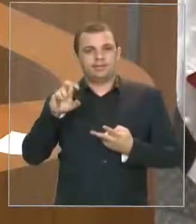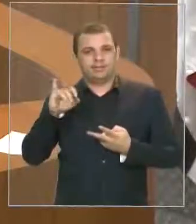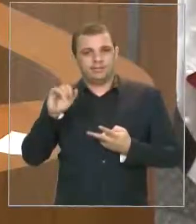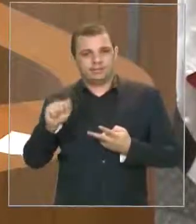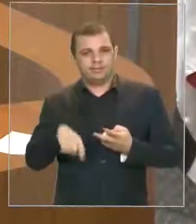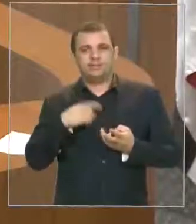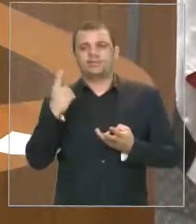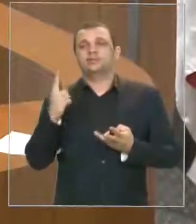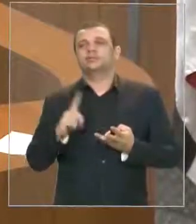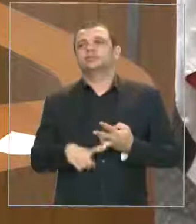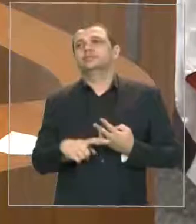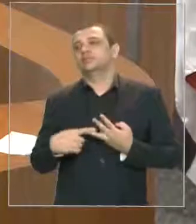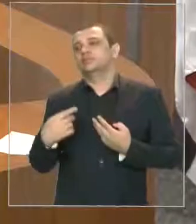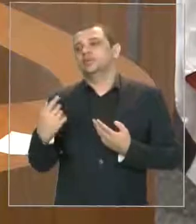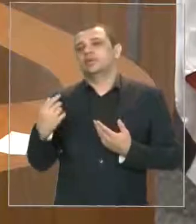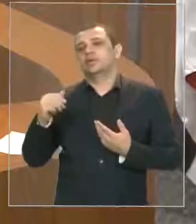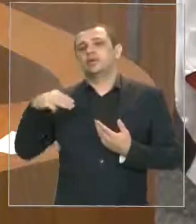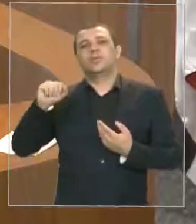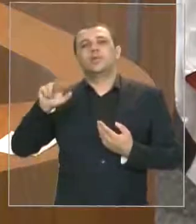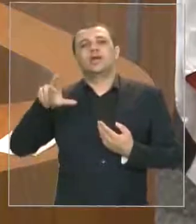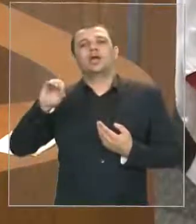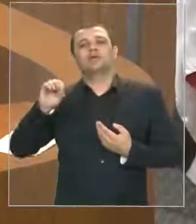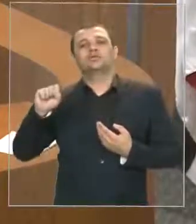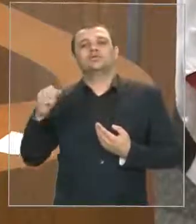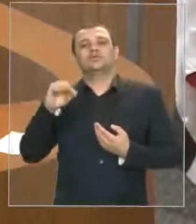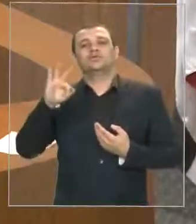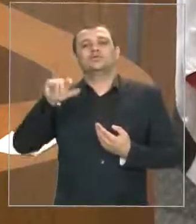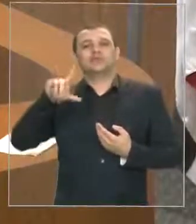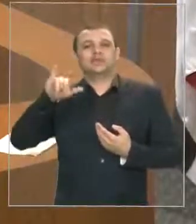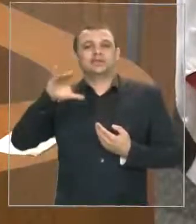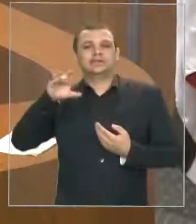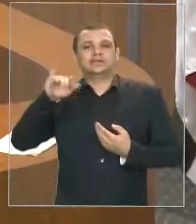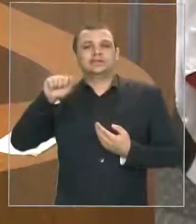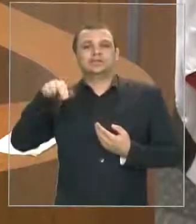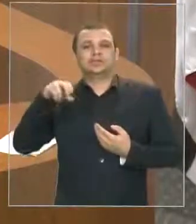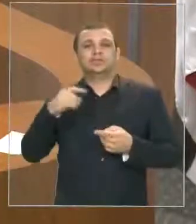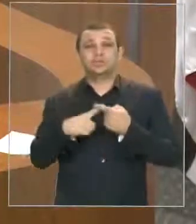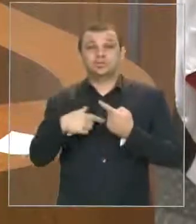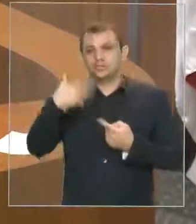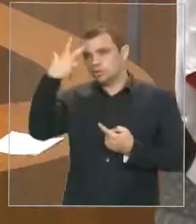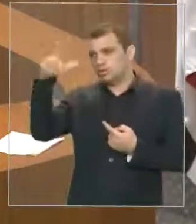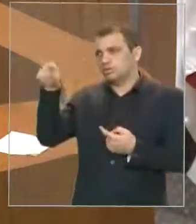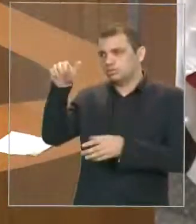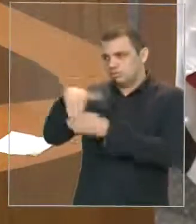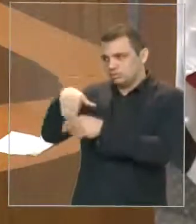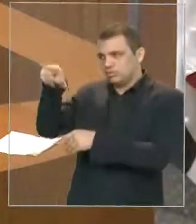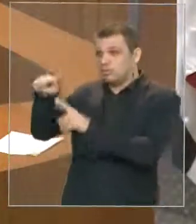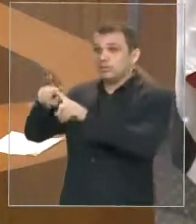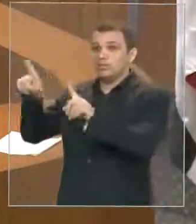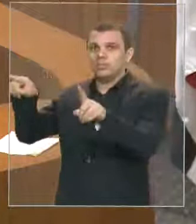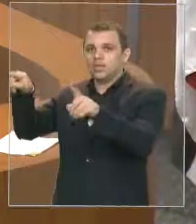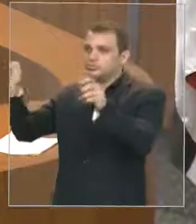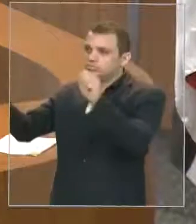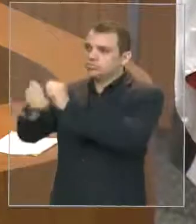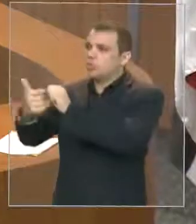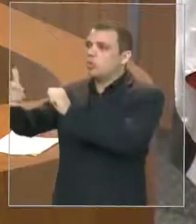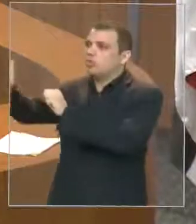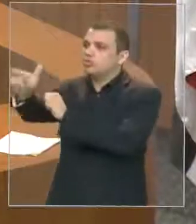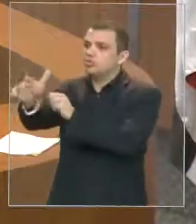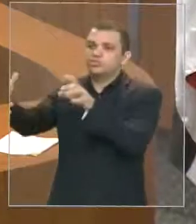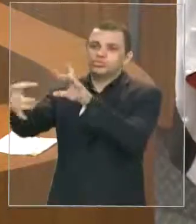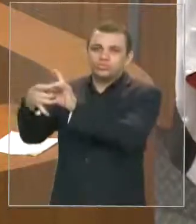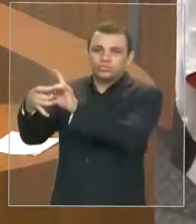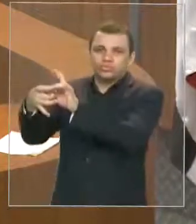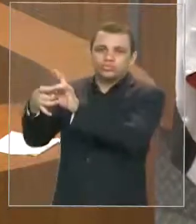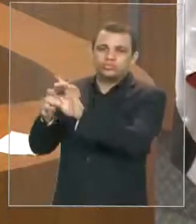Levi. A lista fechada, deputado Levi, e aí eu dei esse exemplo lá, se for aprovada para valer